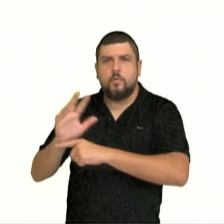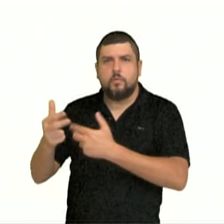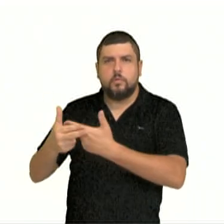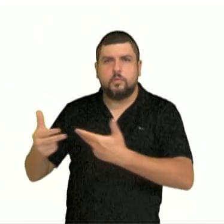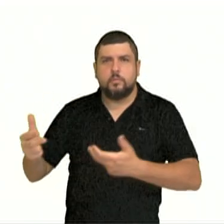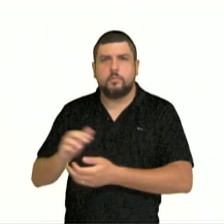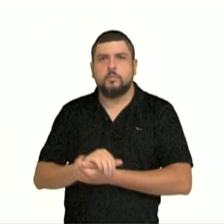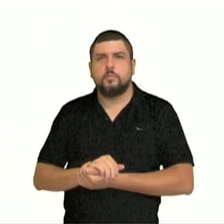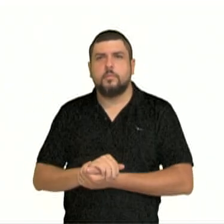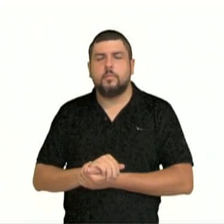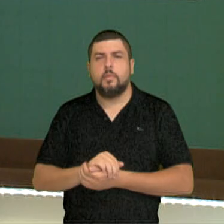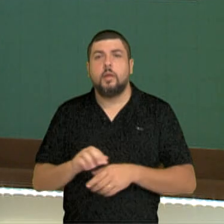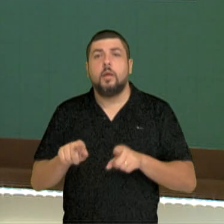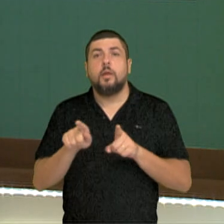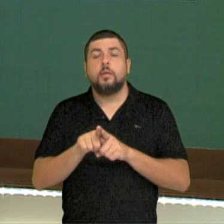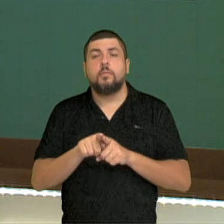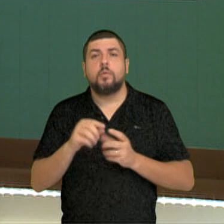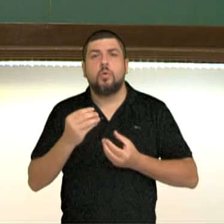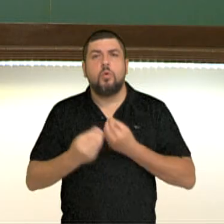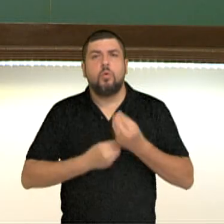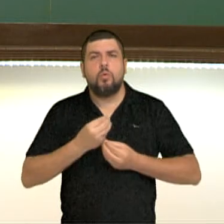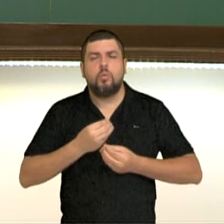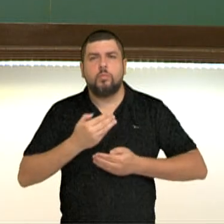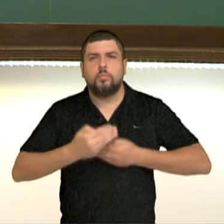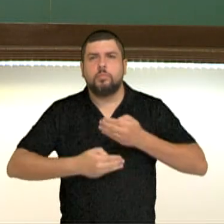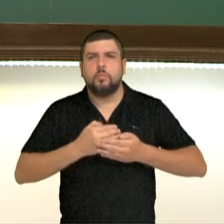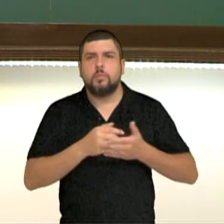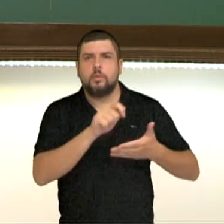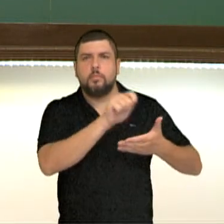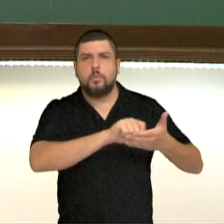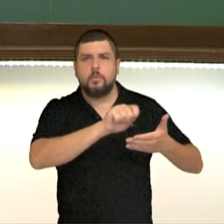Reconhecemos os elementos para a produção dessa resenha crítica.